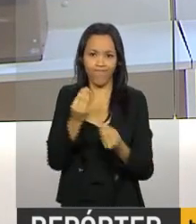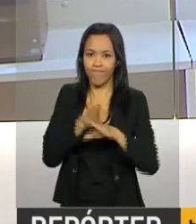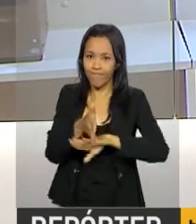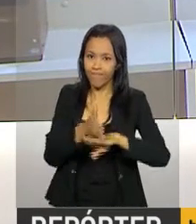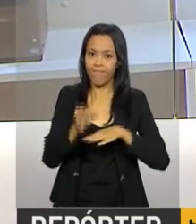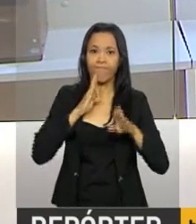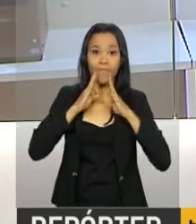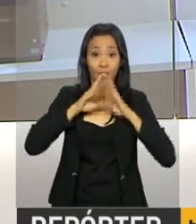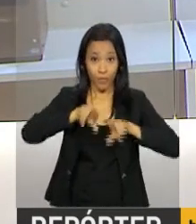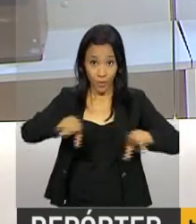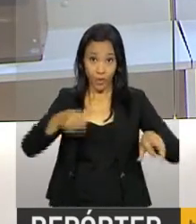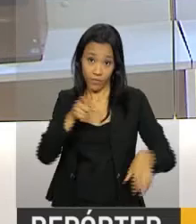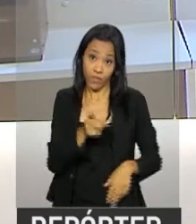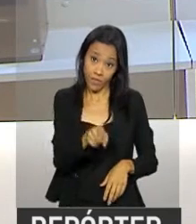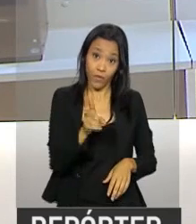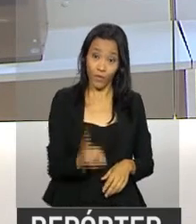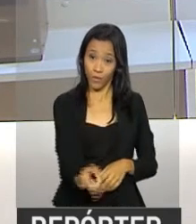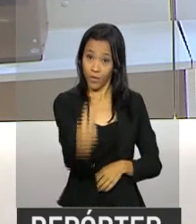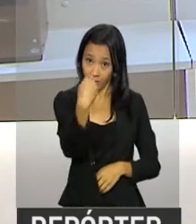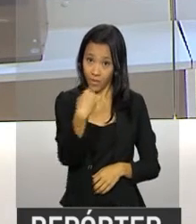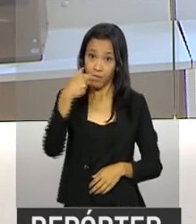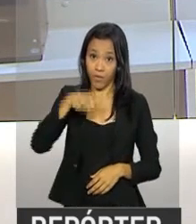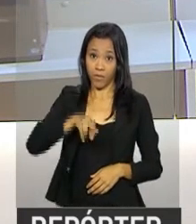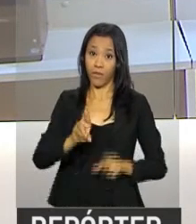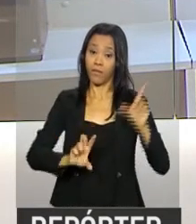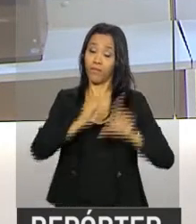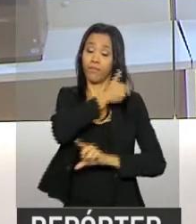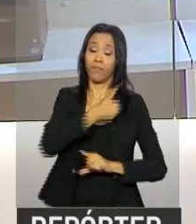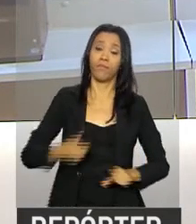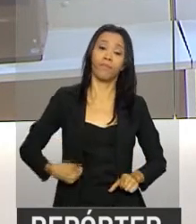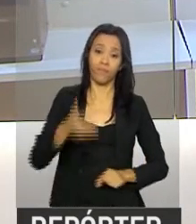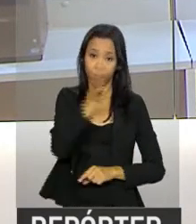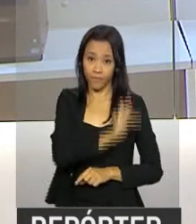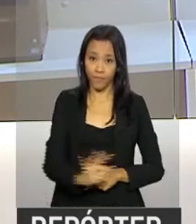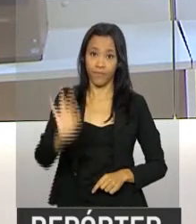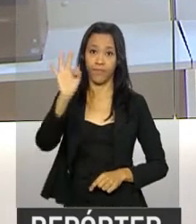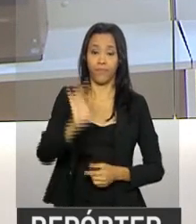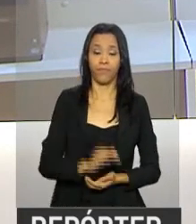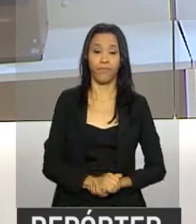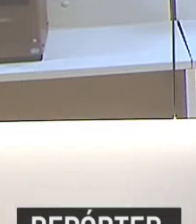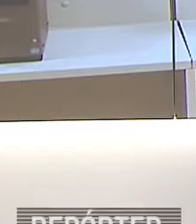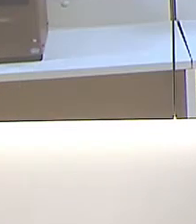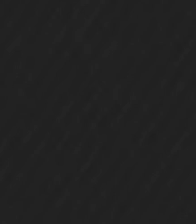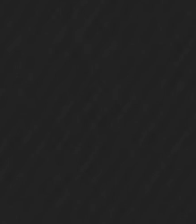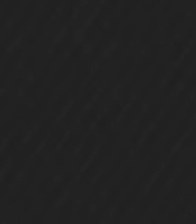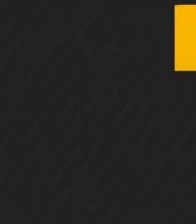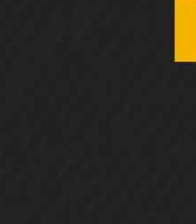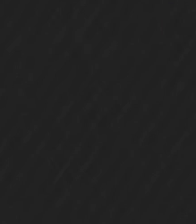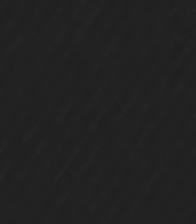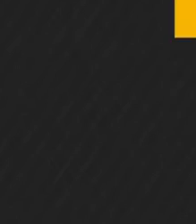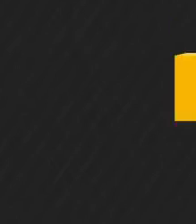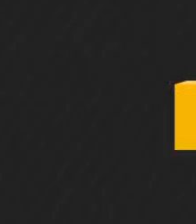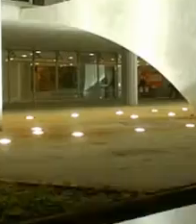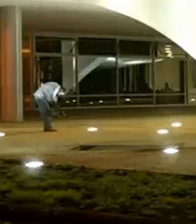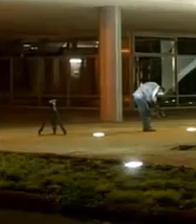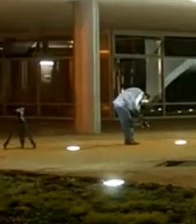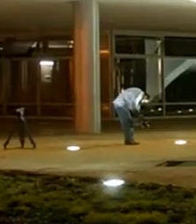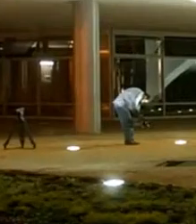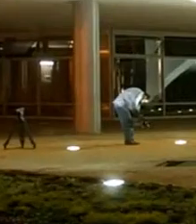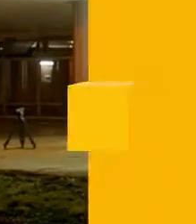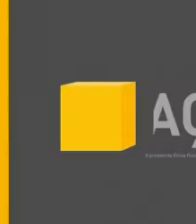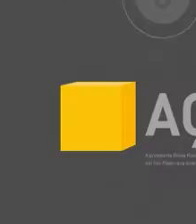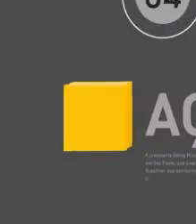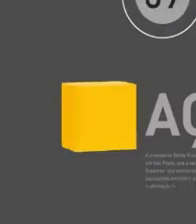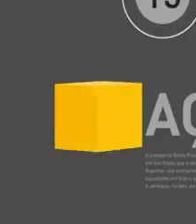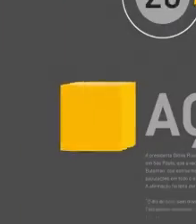redes sociais. E você continue com a gente aqui na NBR, a TV do Governo Federal.